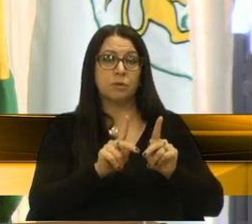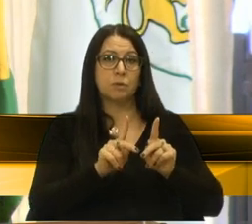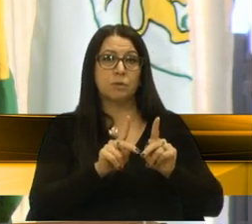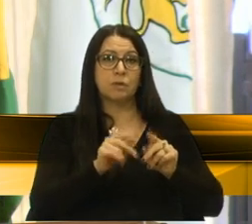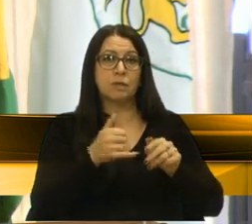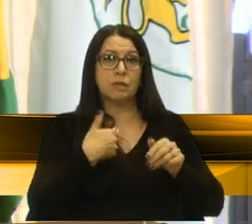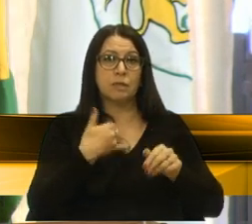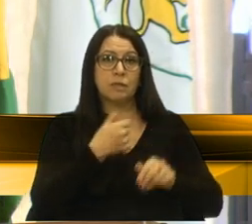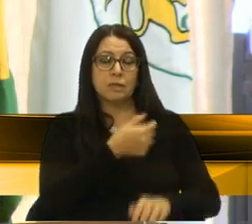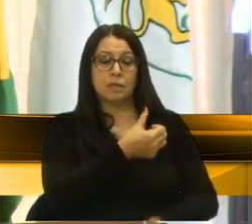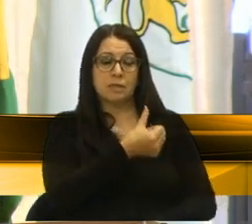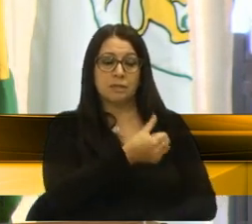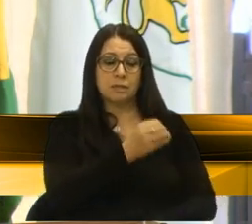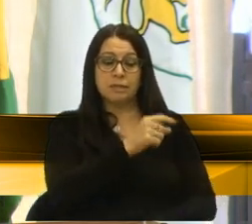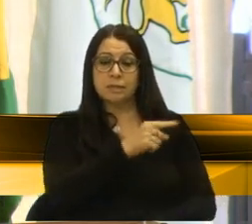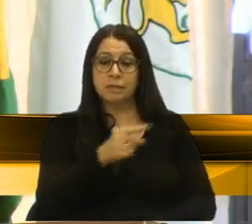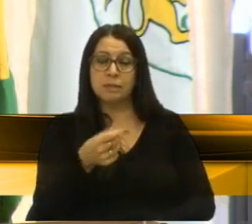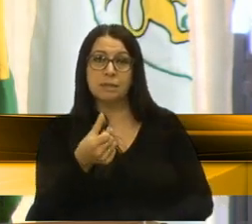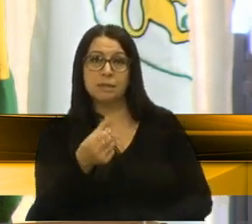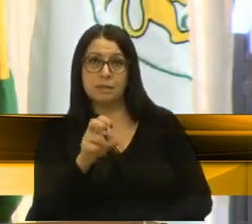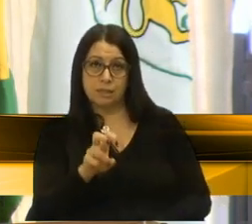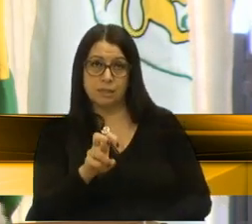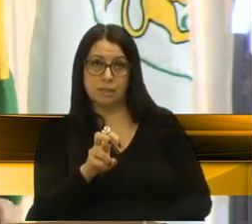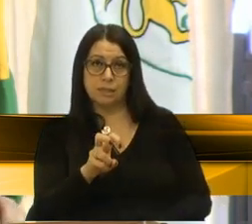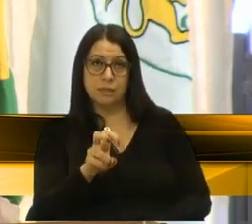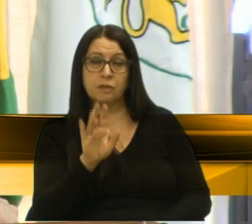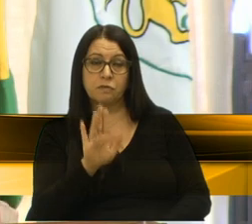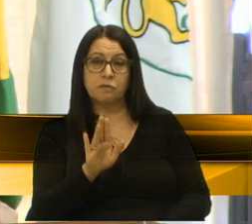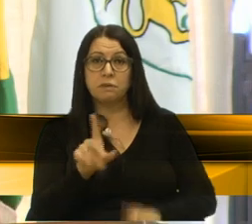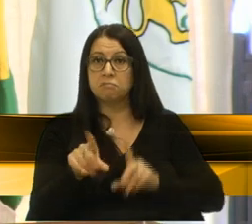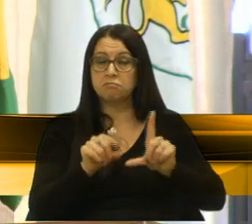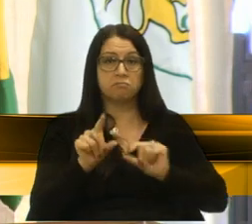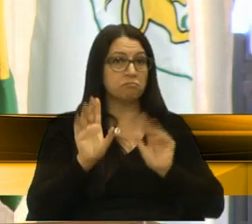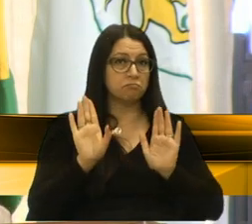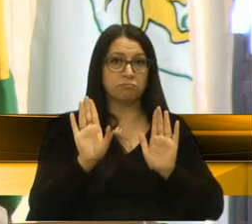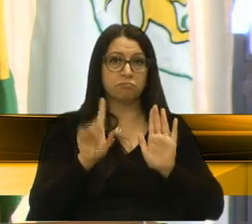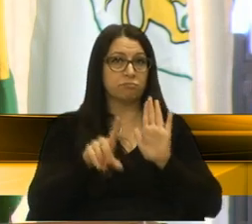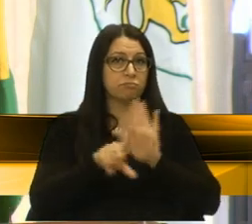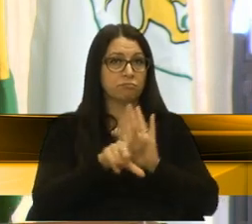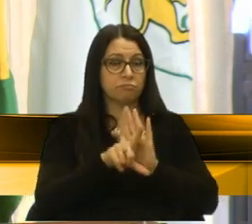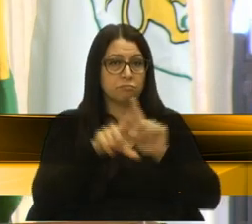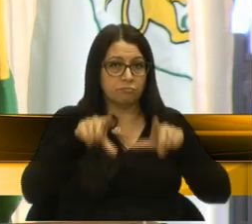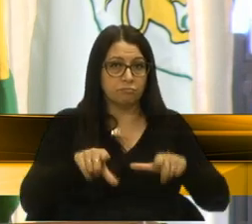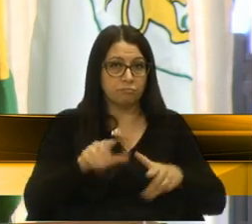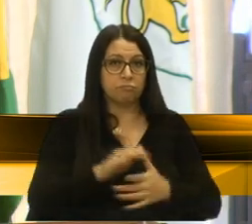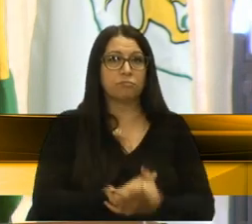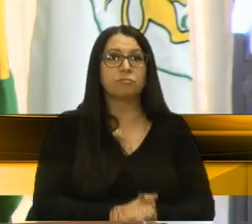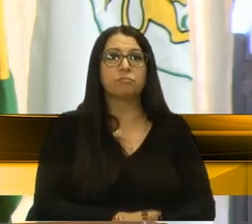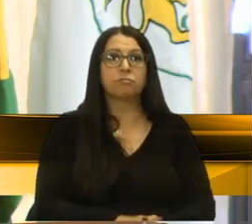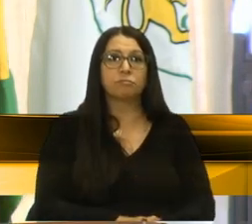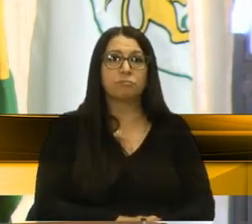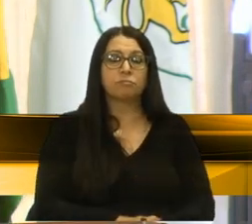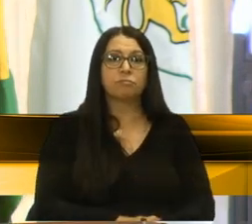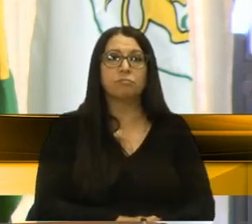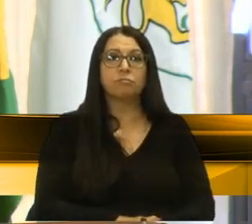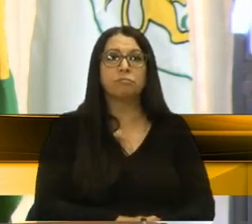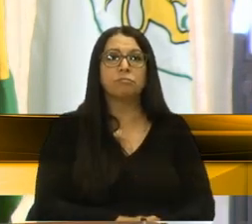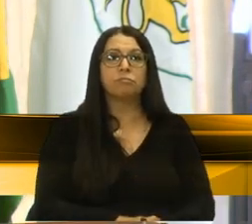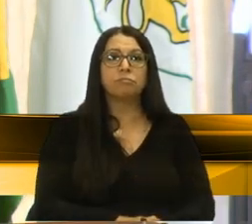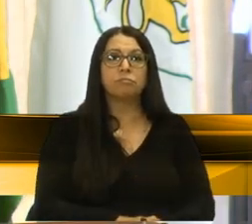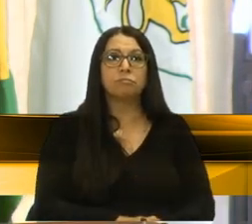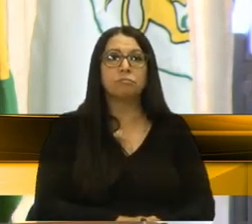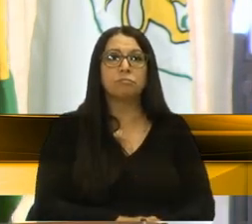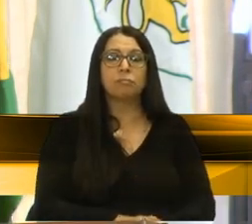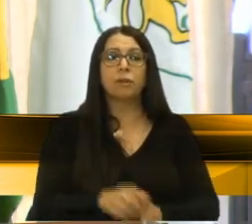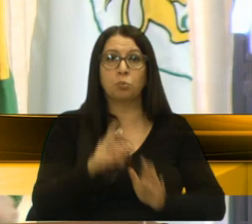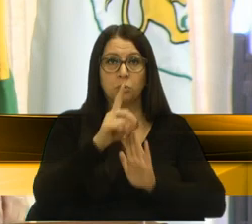entre 60 e 65, ficará a critério da legislação local, onde que aí o